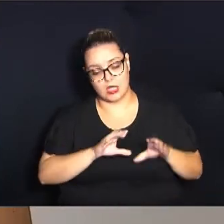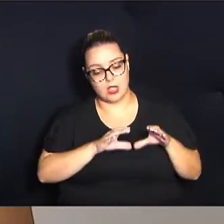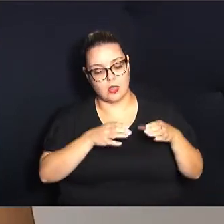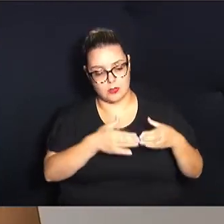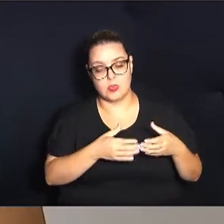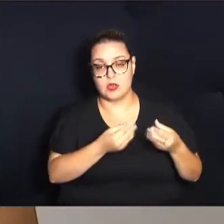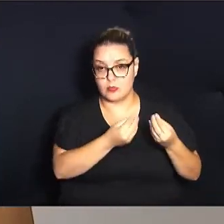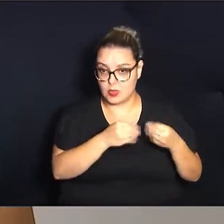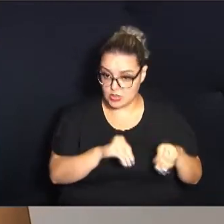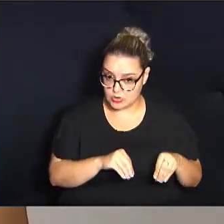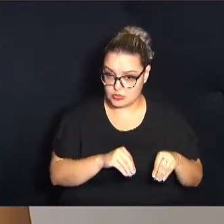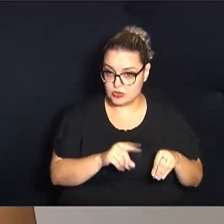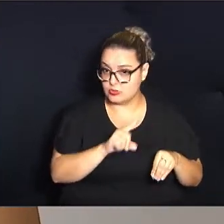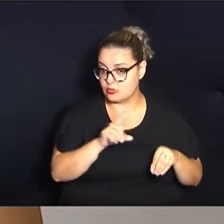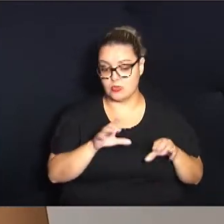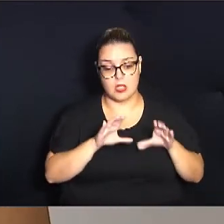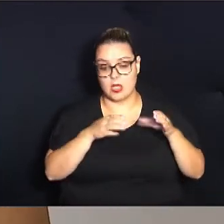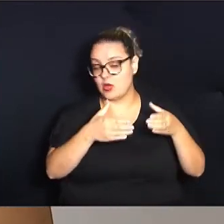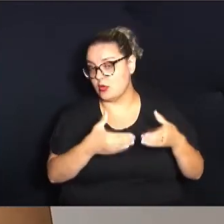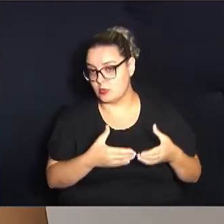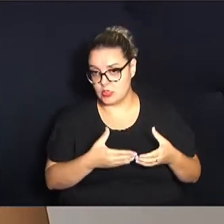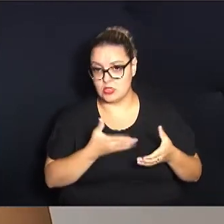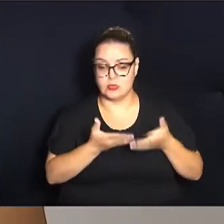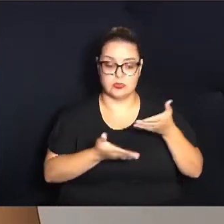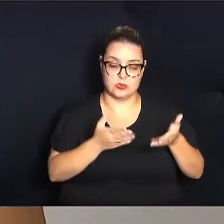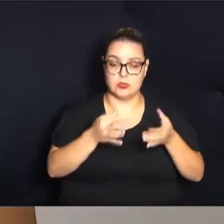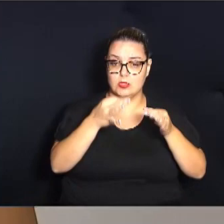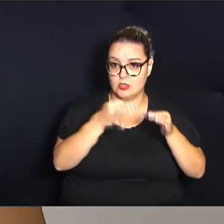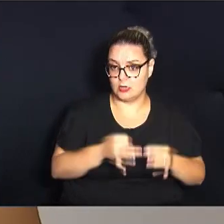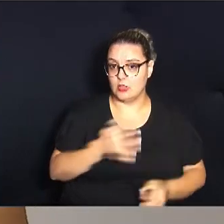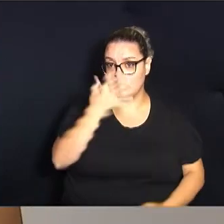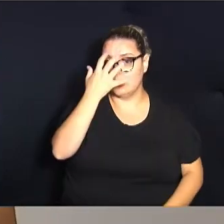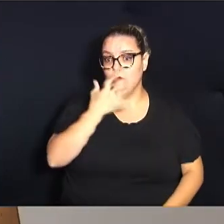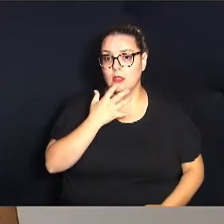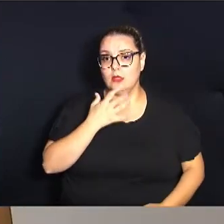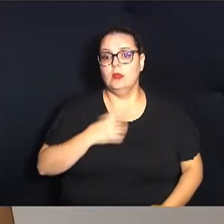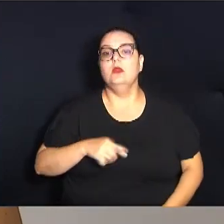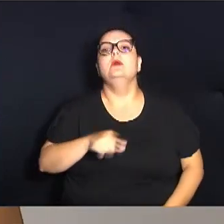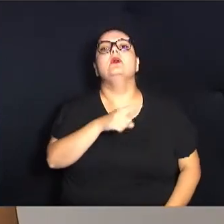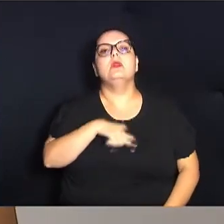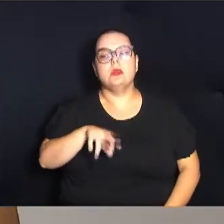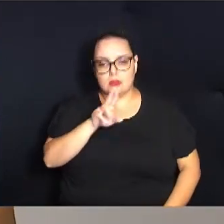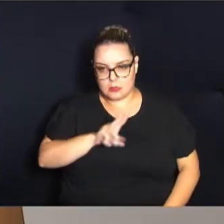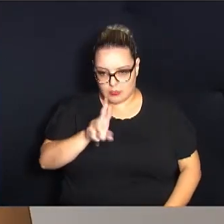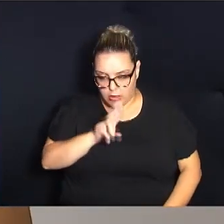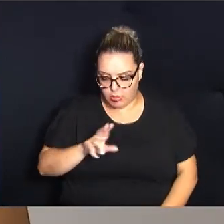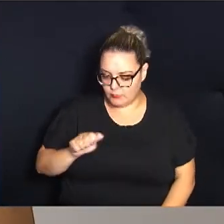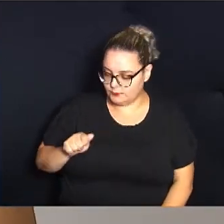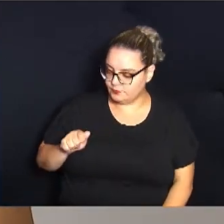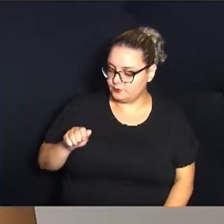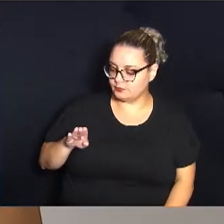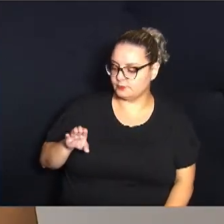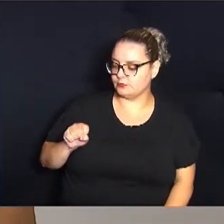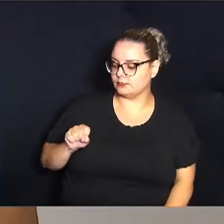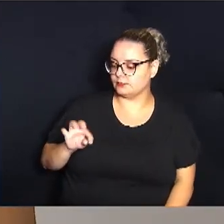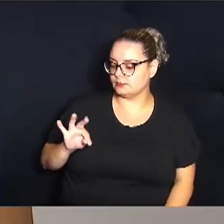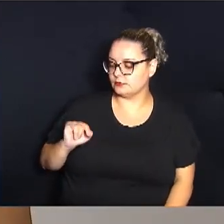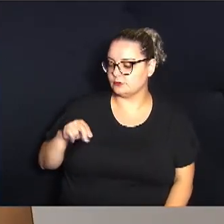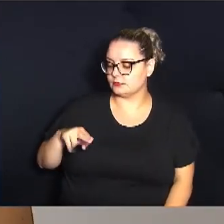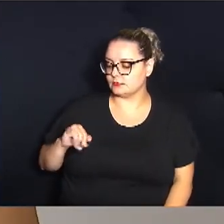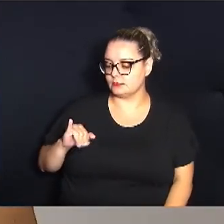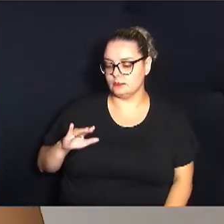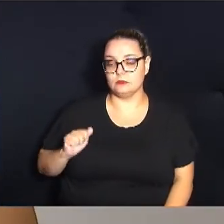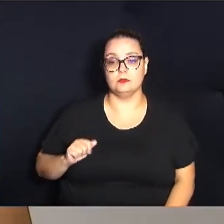não são comunidades que fazem um tratamento sério, elas utilizam o tratamento da abstinência. Só que as outras